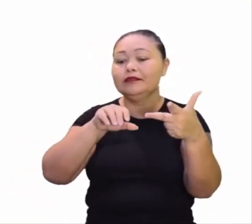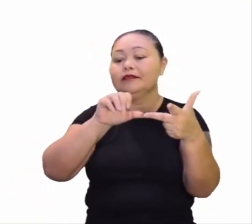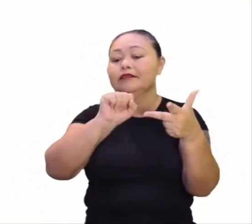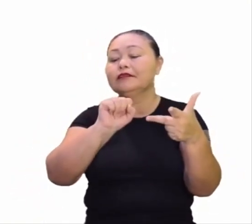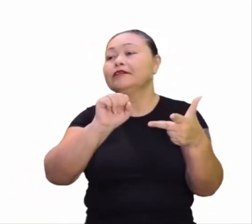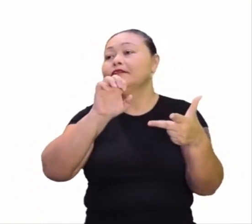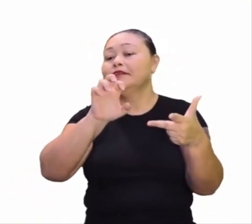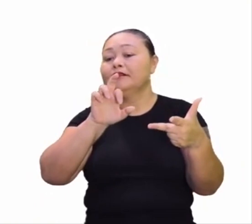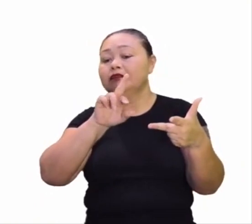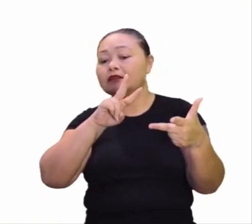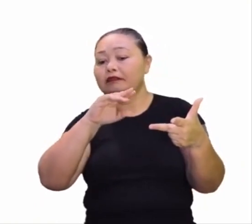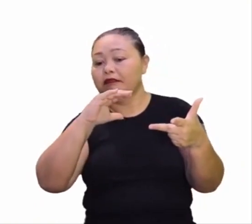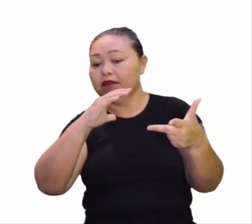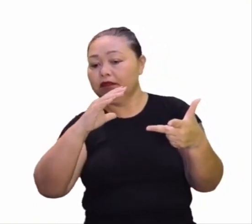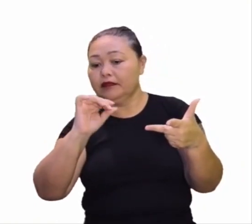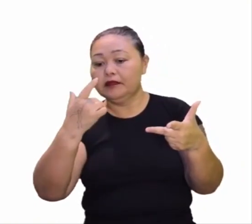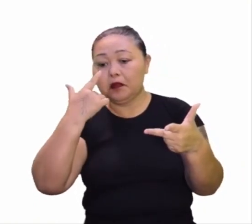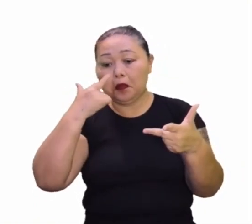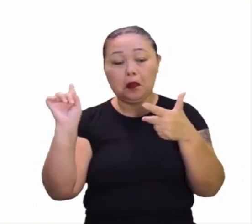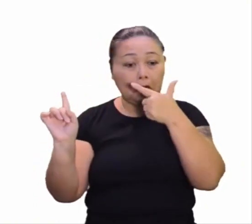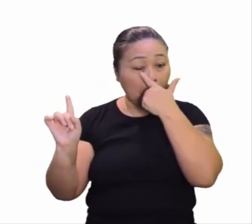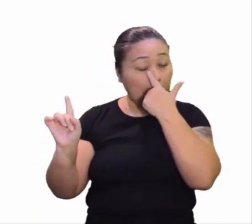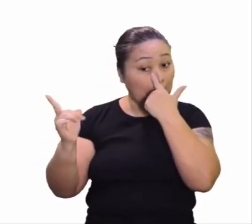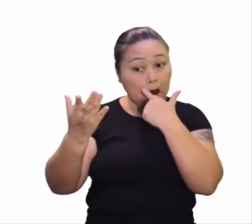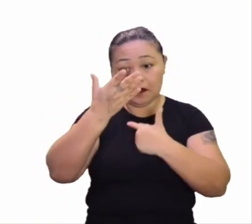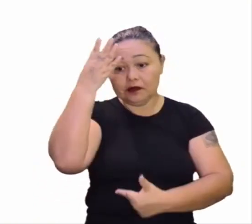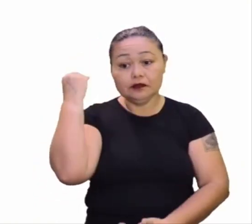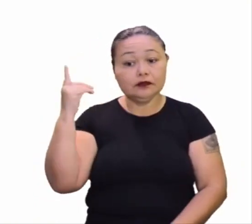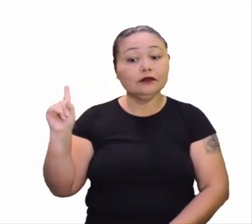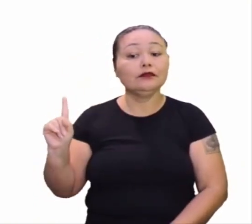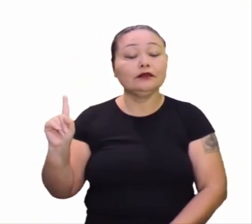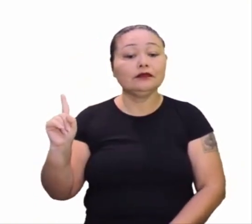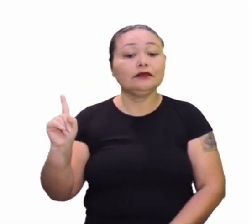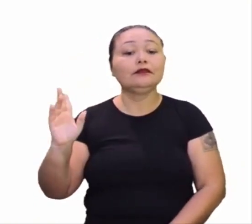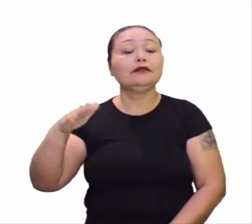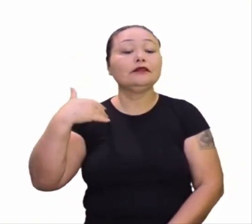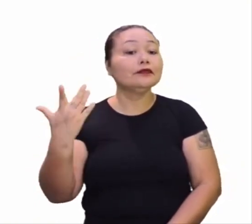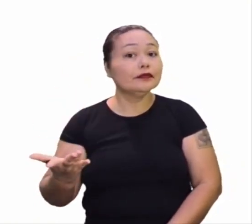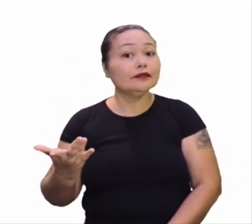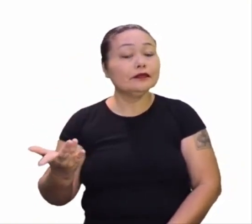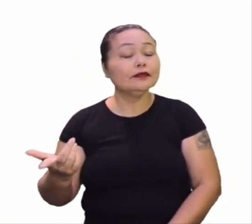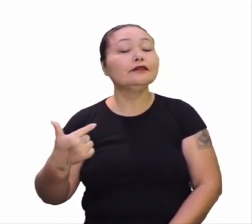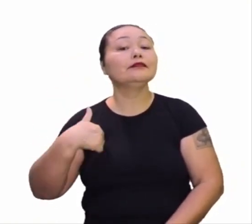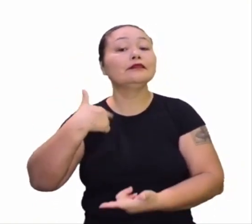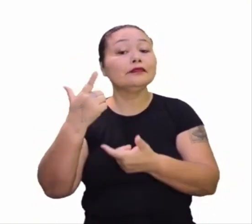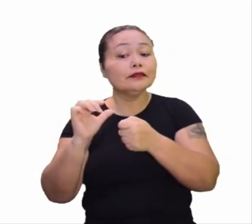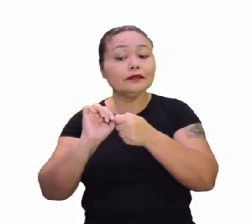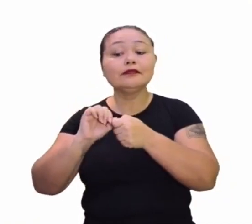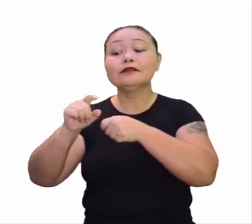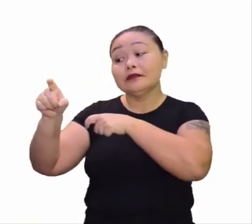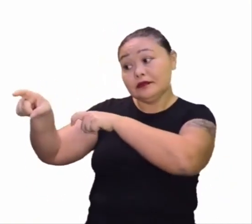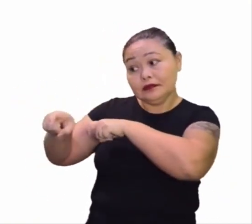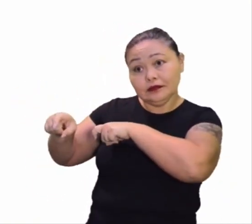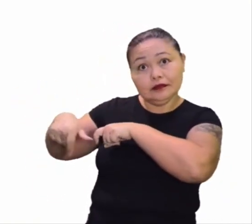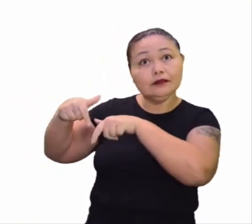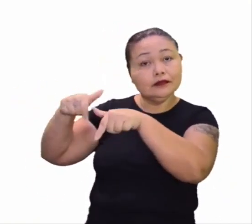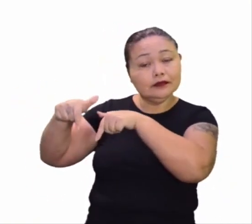Rondônia. Exatamente. Queridos alunos, não esqueçam disso. Embora trabalhem no